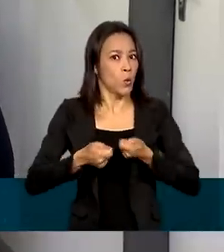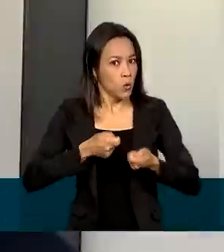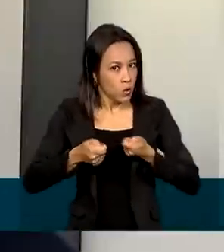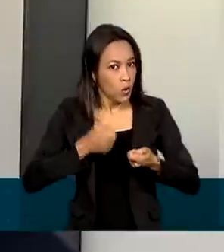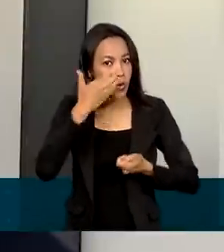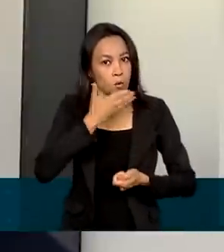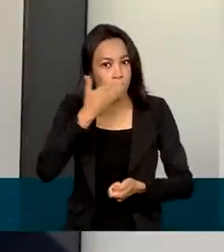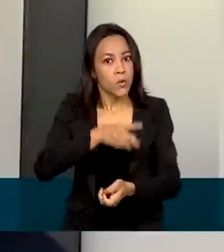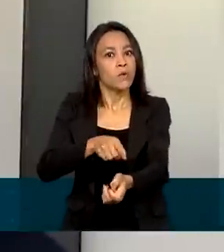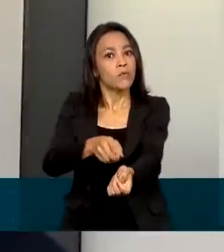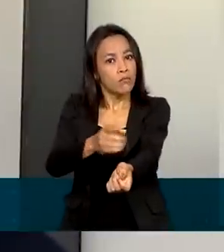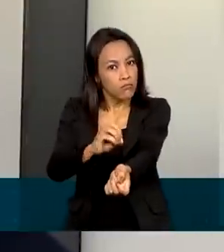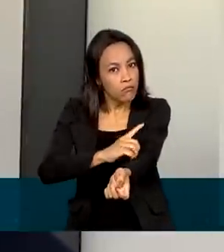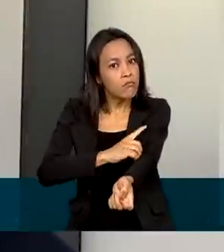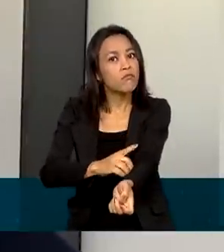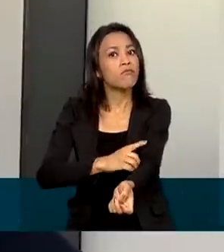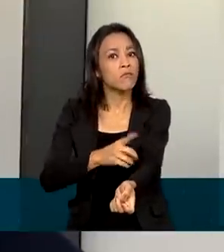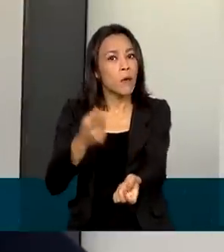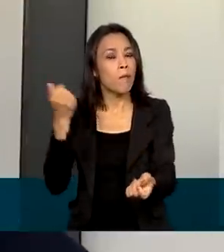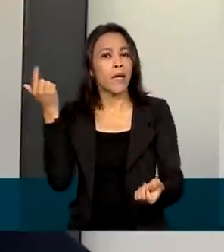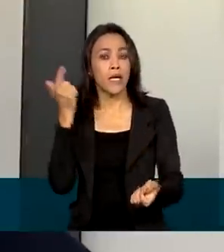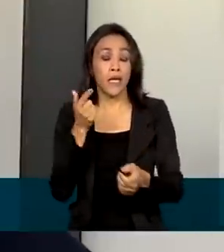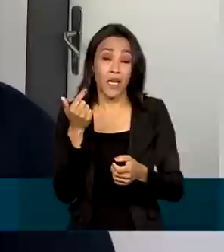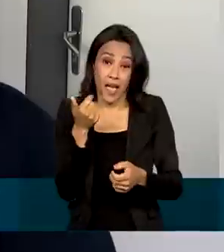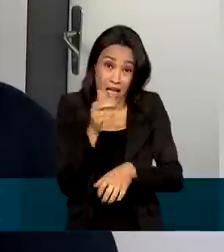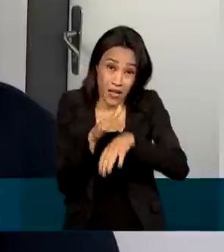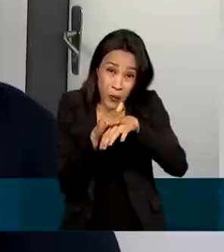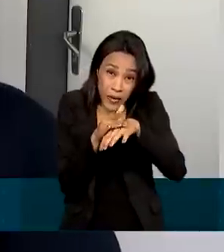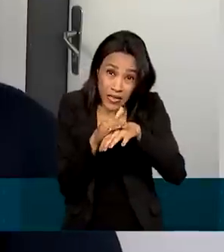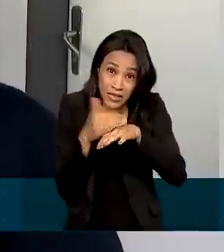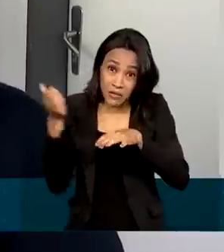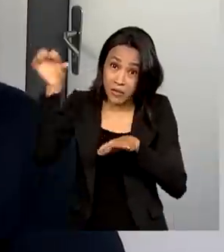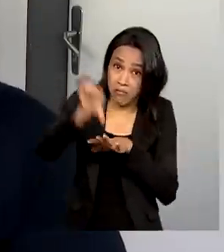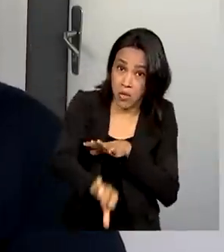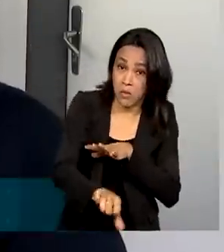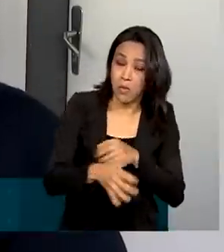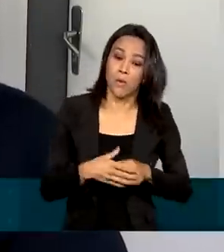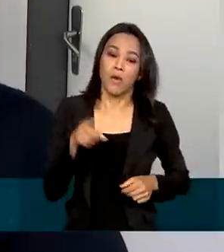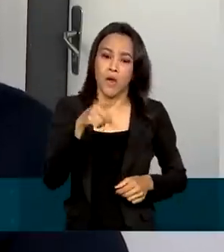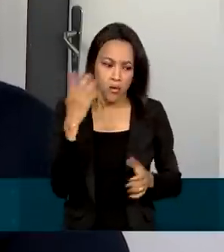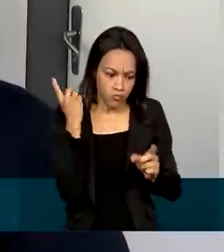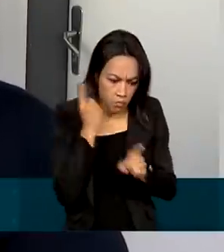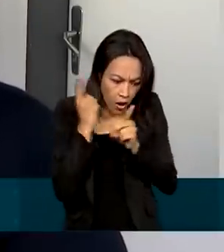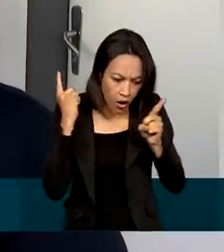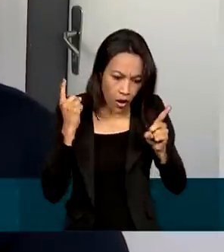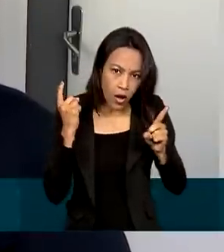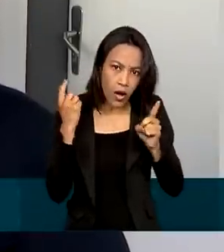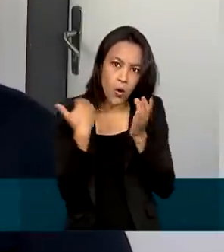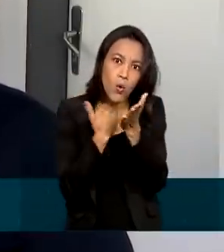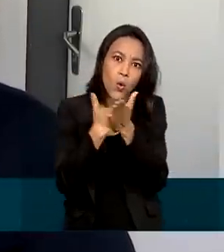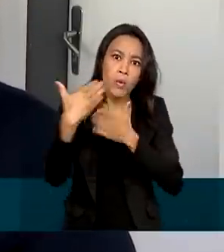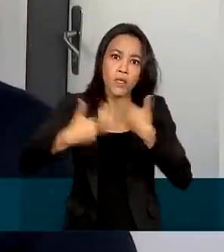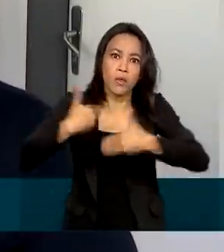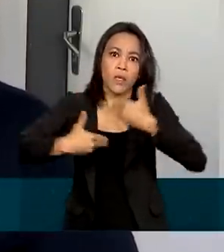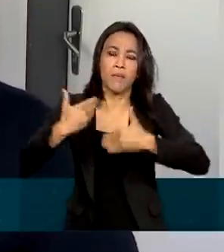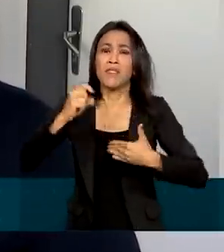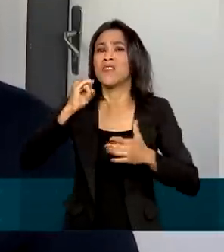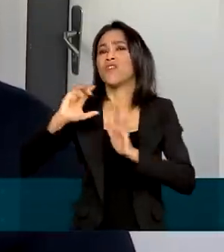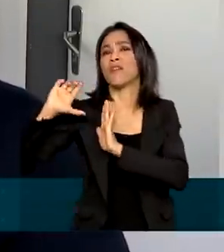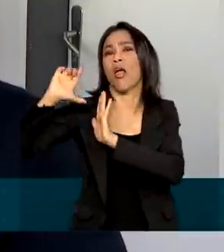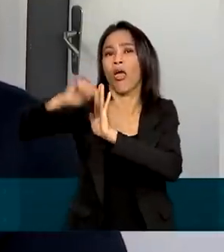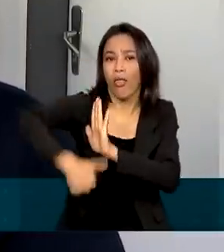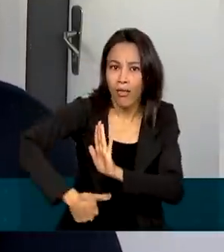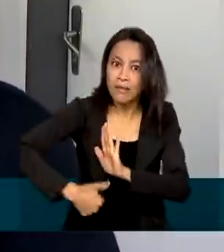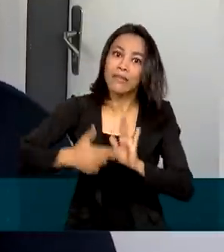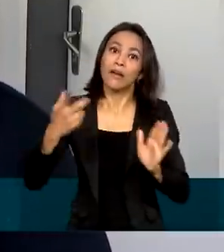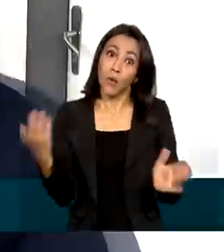glicemia. Tudo para que a doença não evolua. Assim que eu descobri, eu comecei o tratamento. Porque se eu tivesse começado tarde, né, talvez eu podia estar